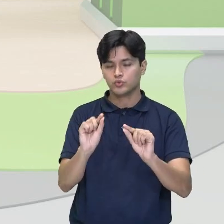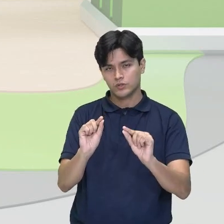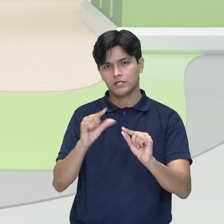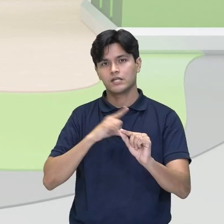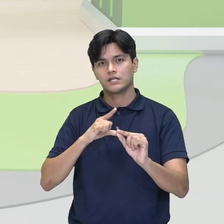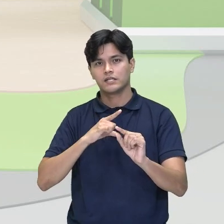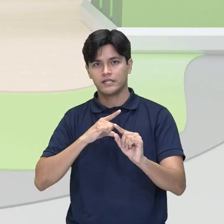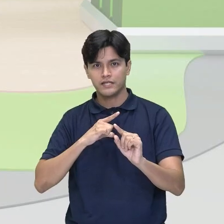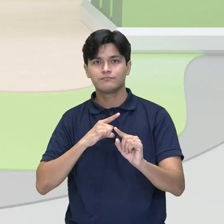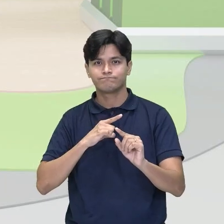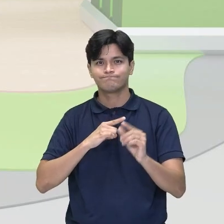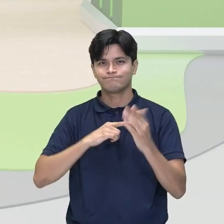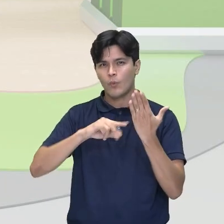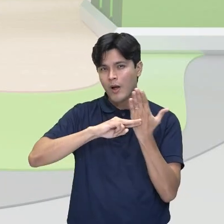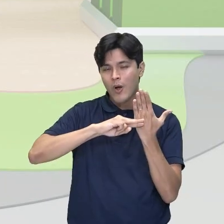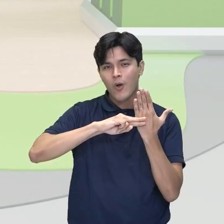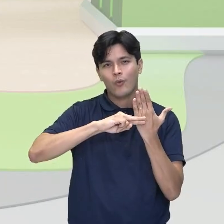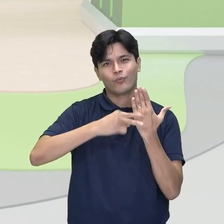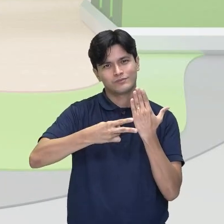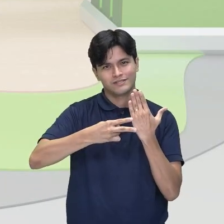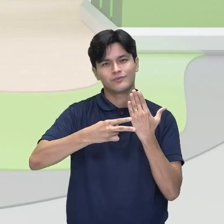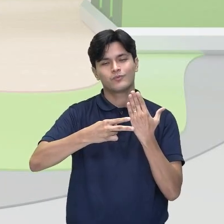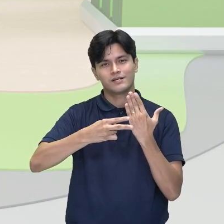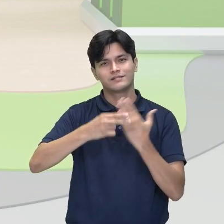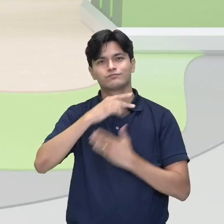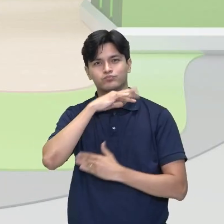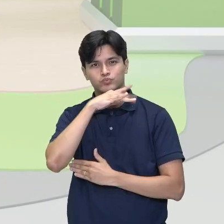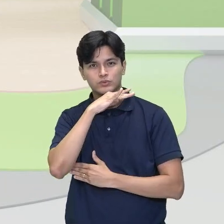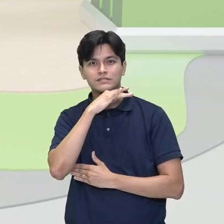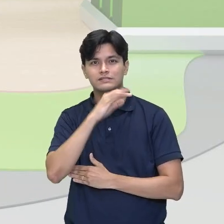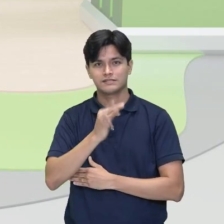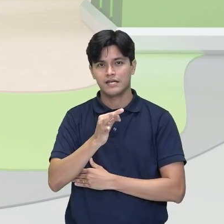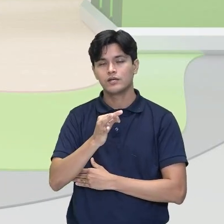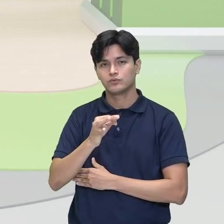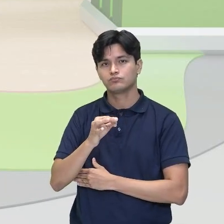que é a lente natural do nosso olho.